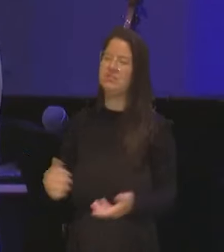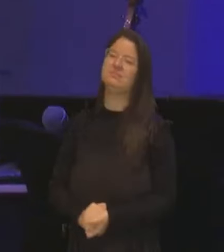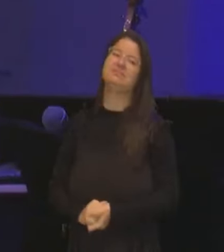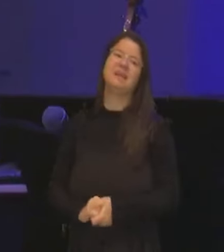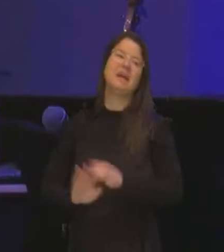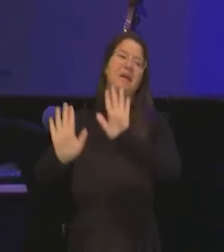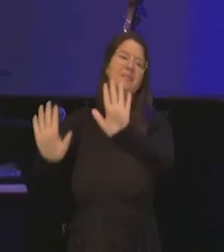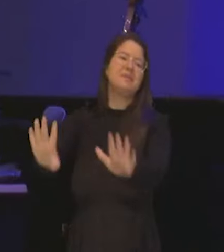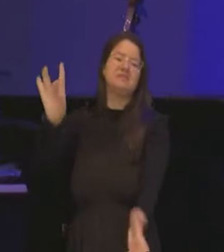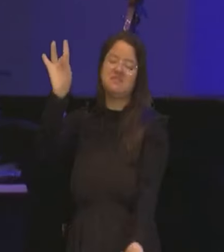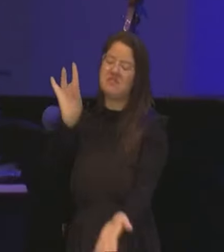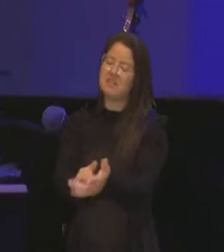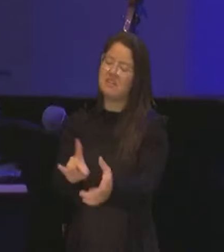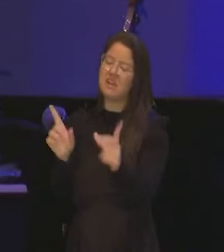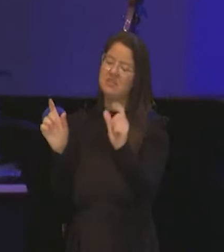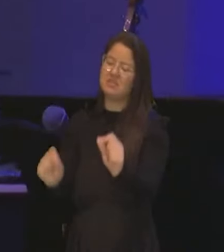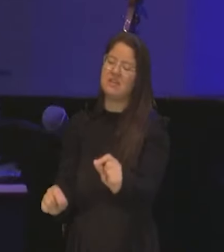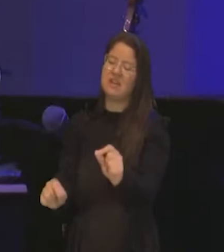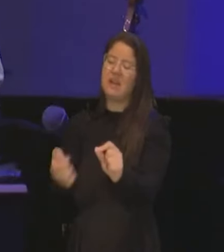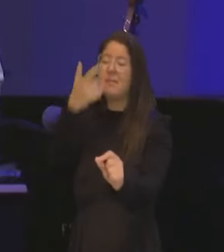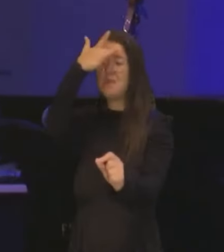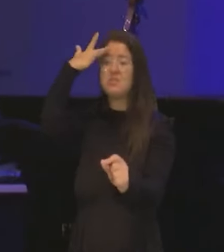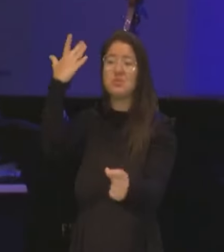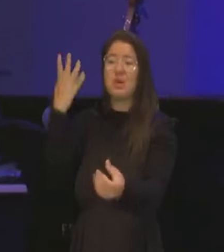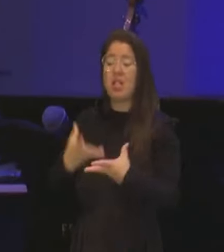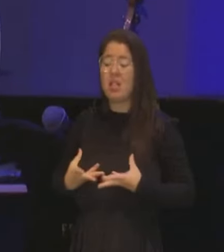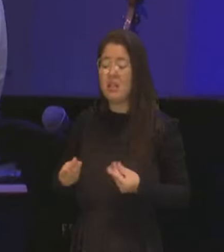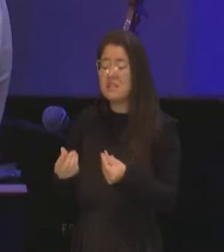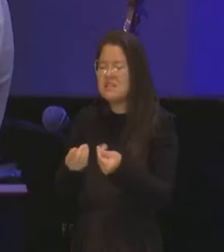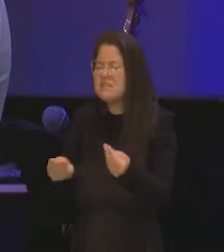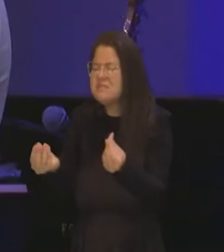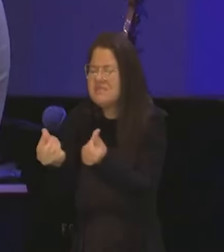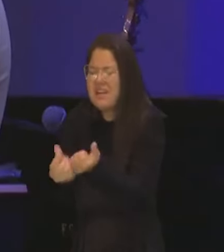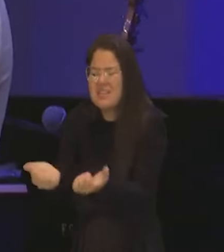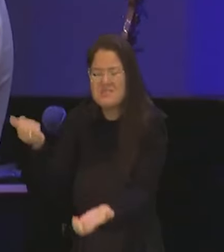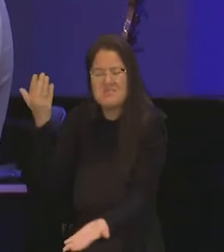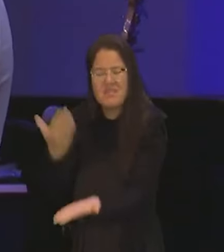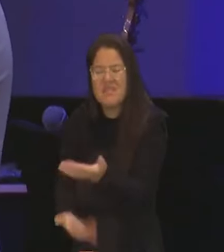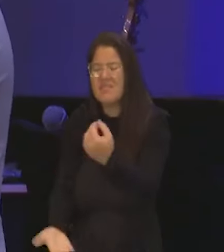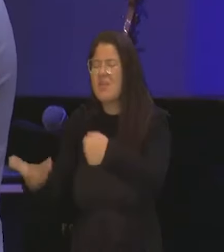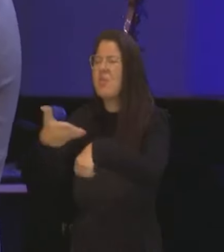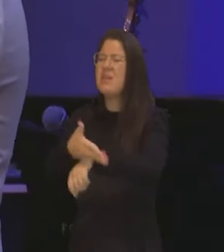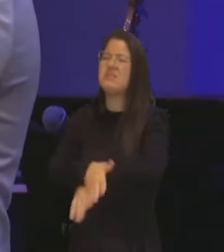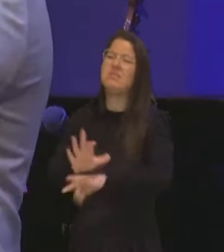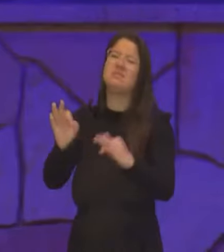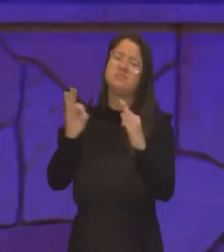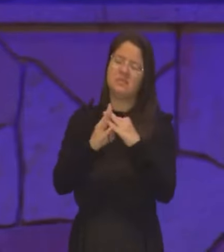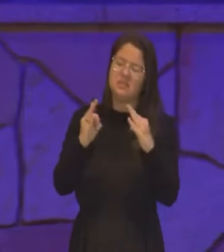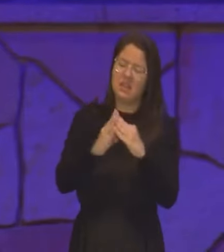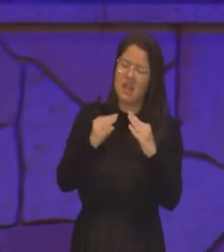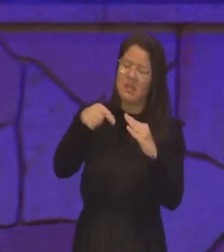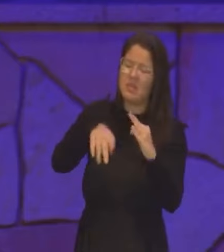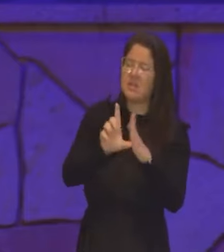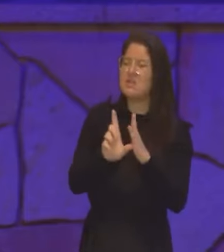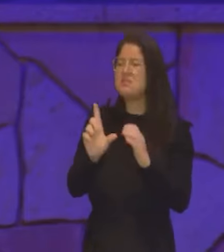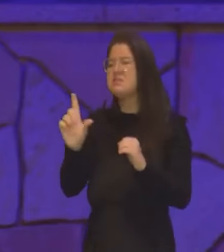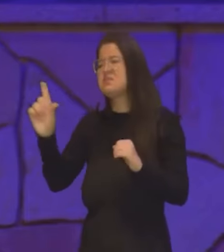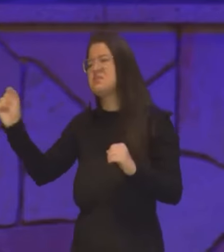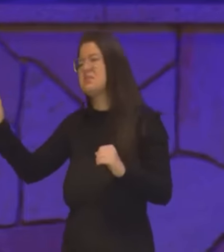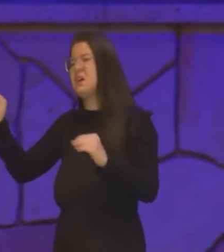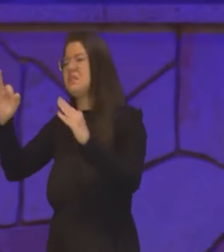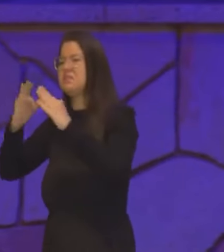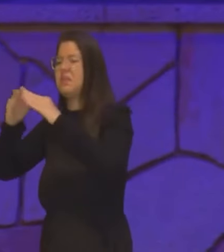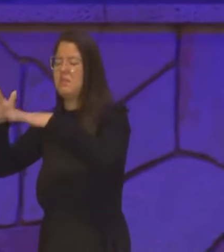Mas a verdade é que muitos perderam a sensibilidade, entram para um tempo de adoração, saem daquele tempo de